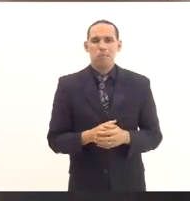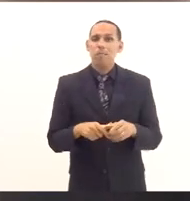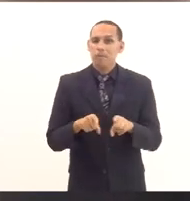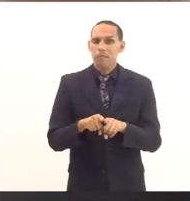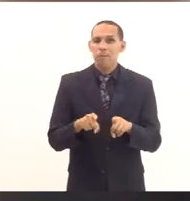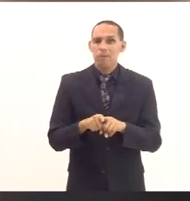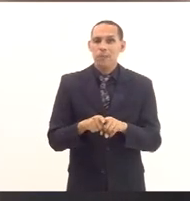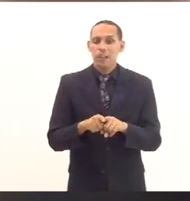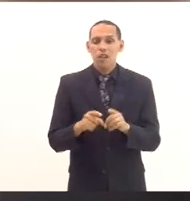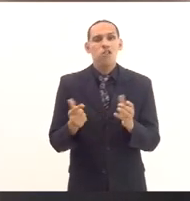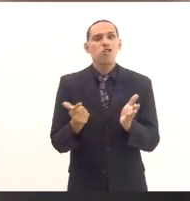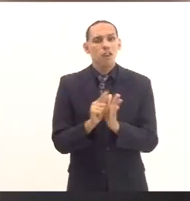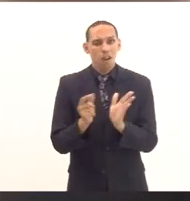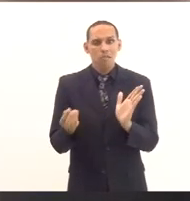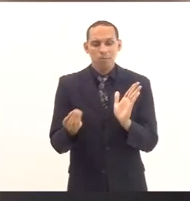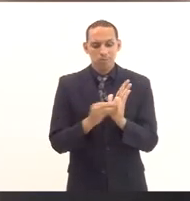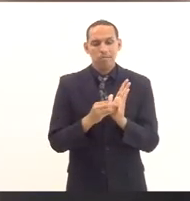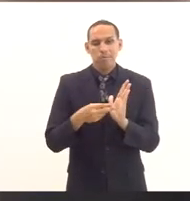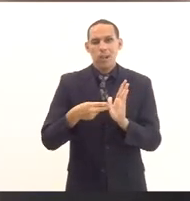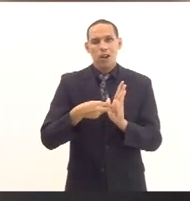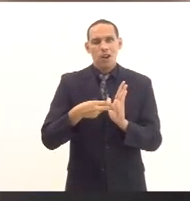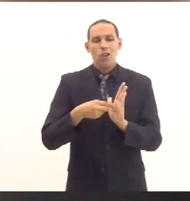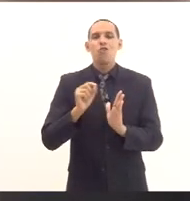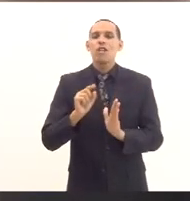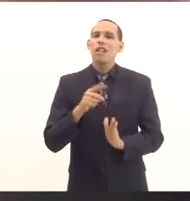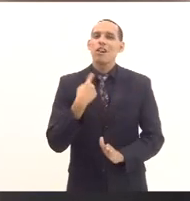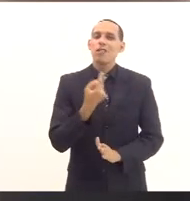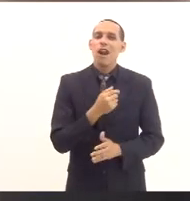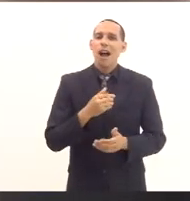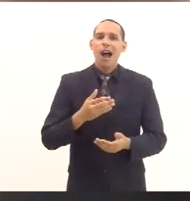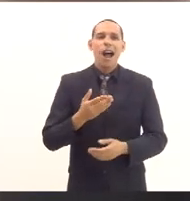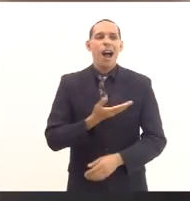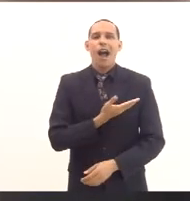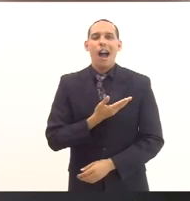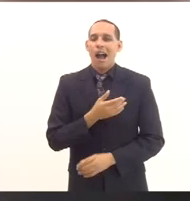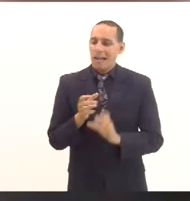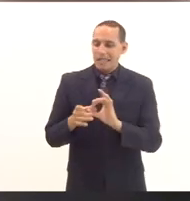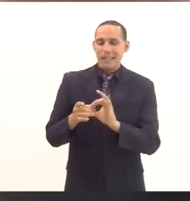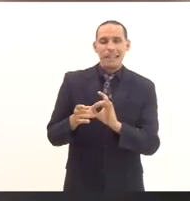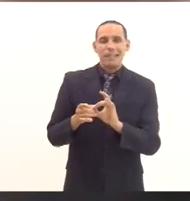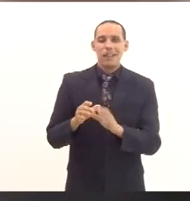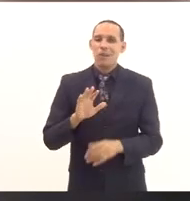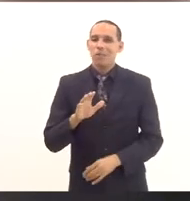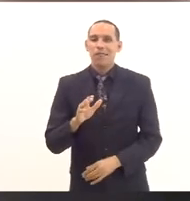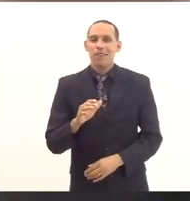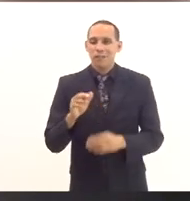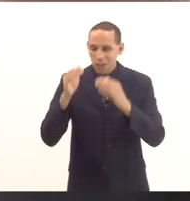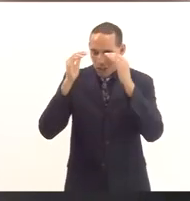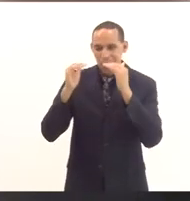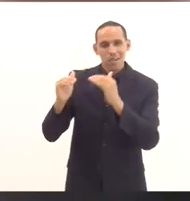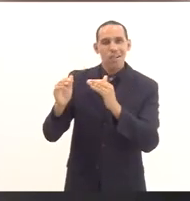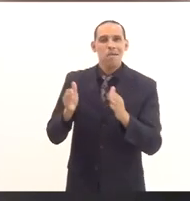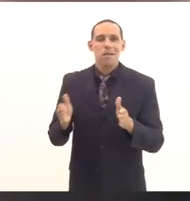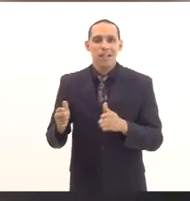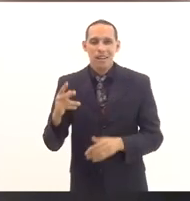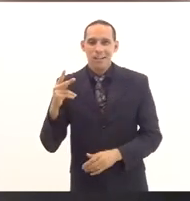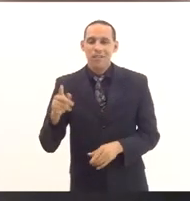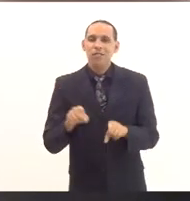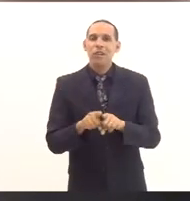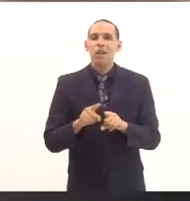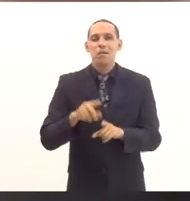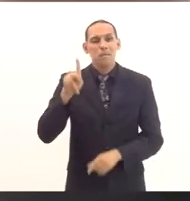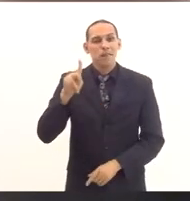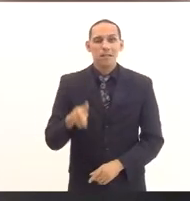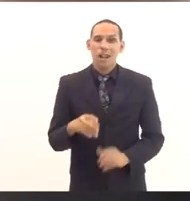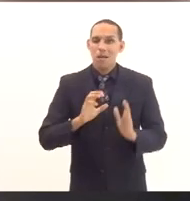objeto até de Latim jornal né Nós viramos super amigos mas o meu respeito não só seu mandato o presidente do meu